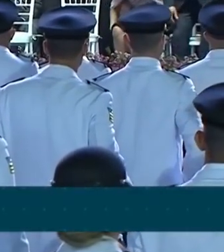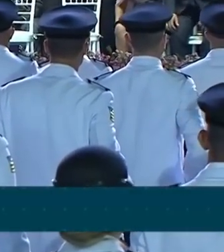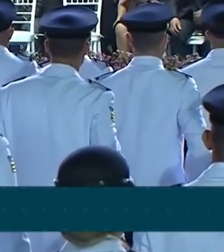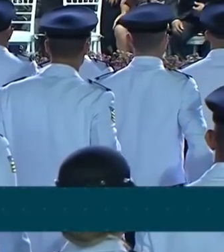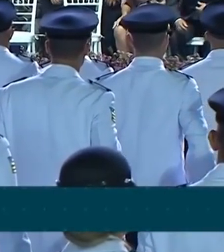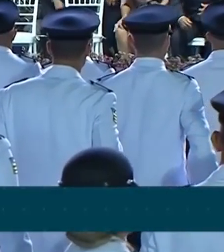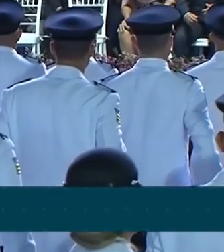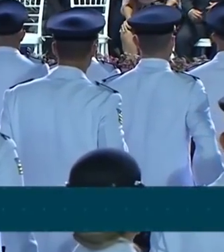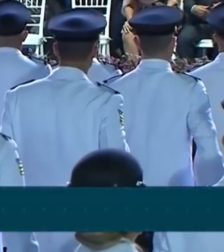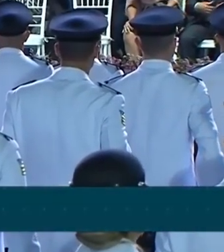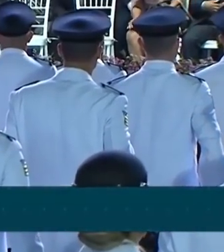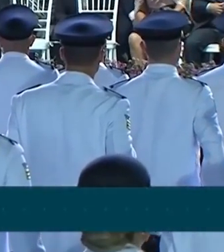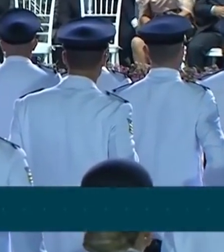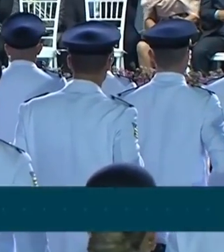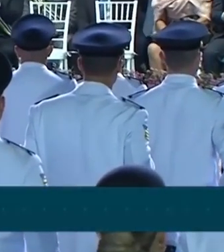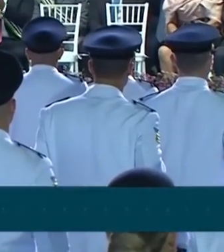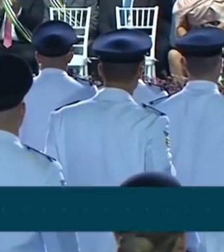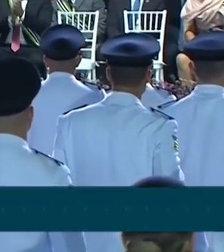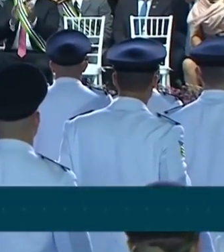Bolsonaro.